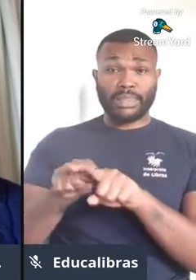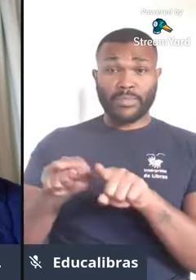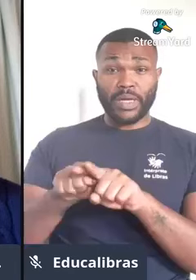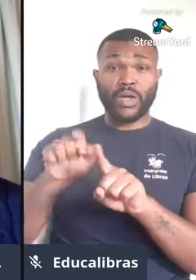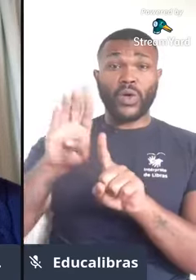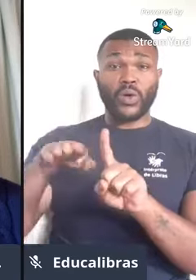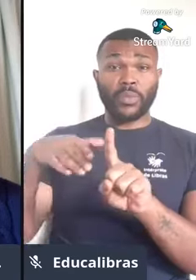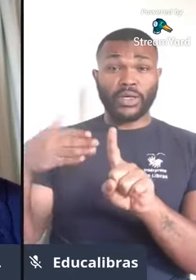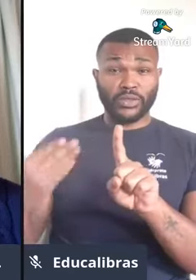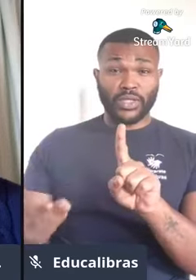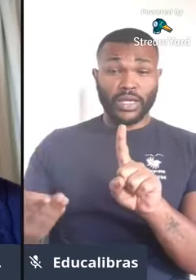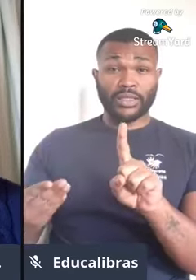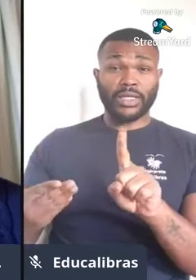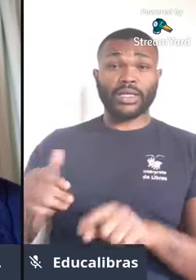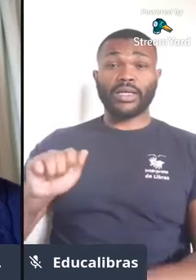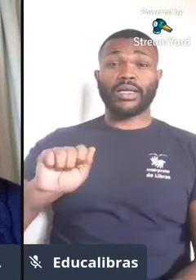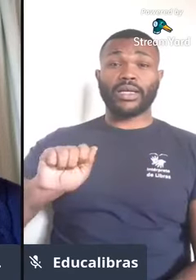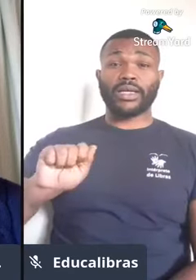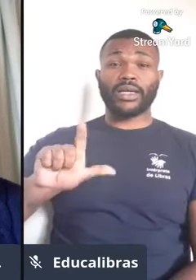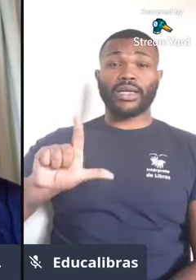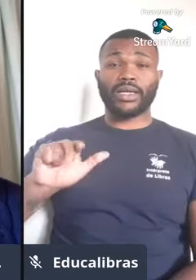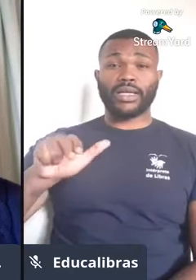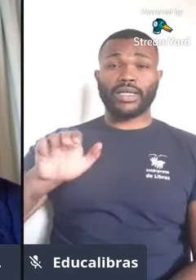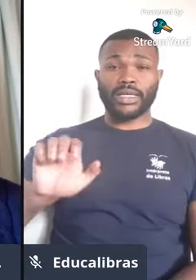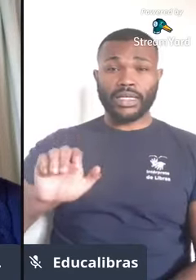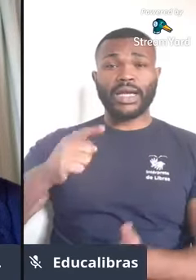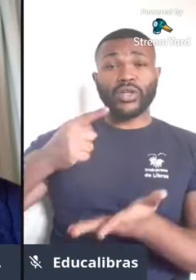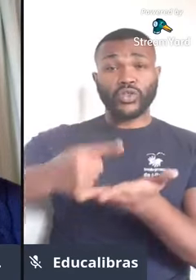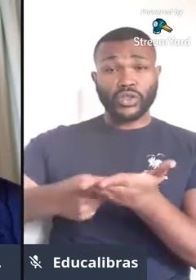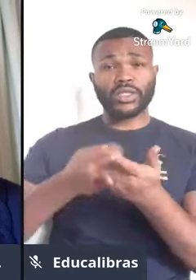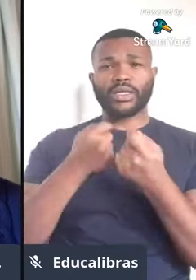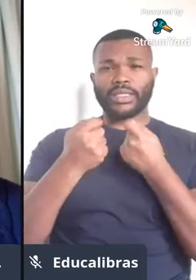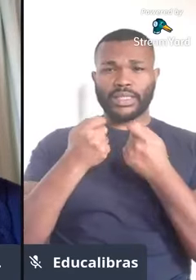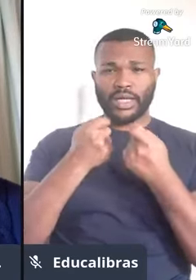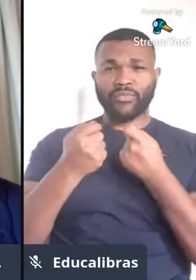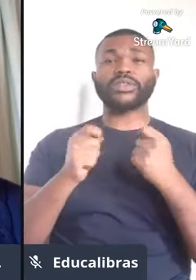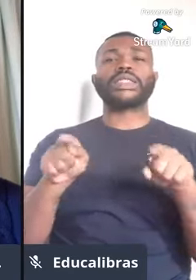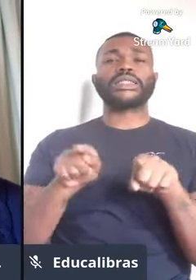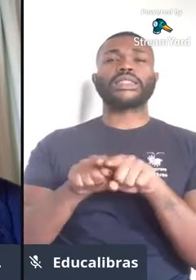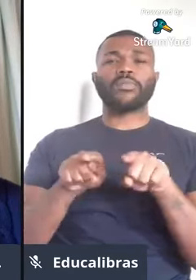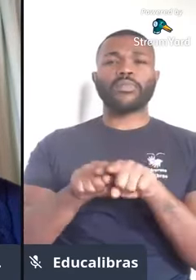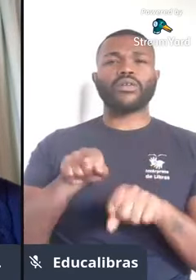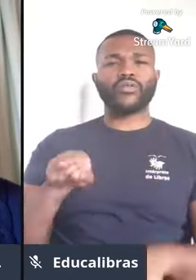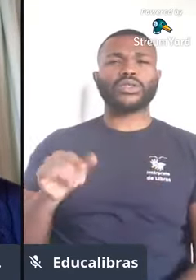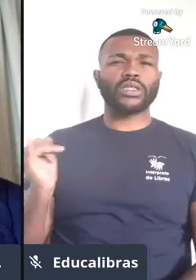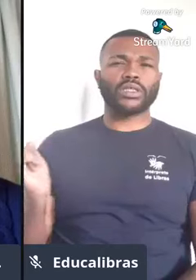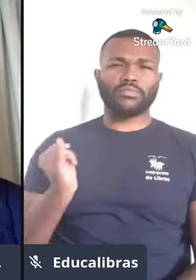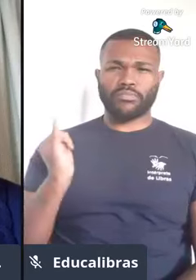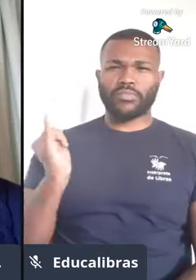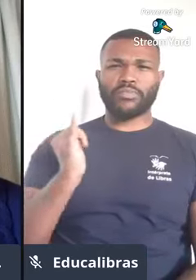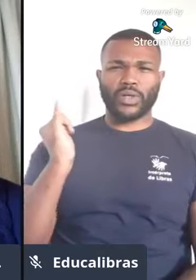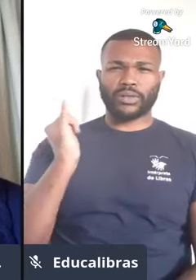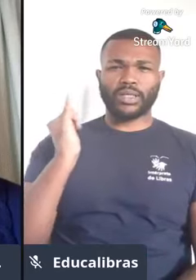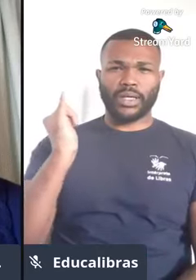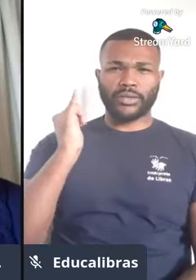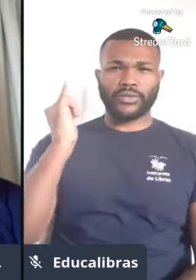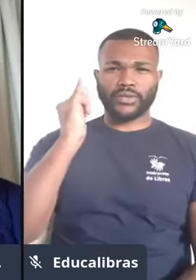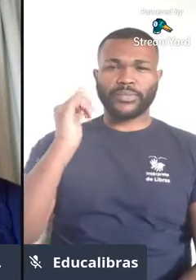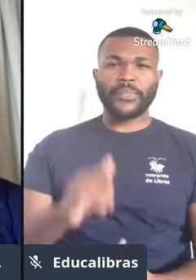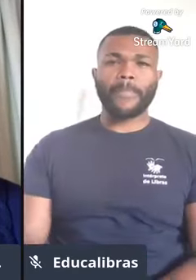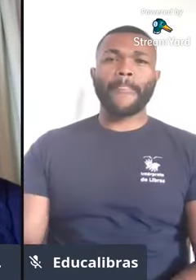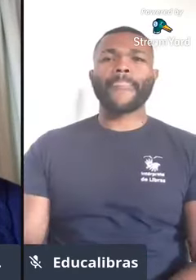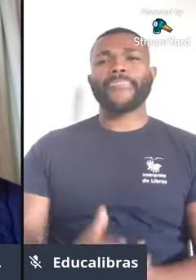Aline, precisamos agendar com você uma entrevista também, que você é importante nesse processo. Então, obrigado